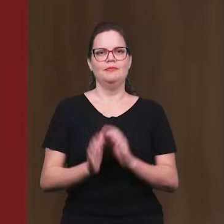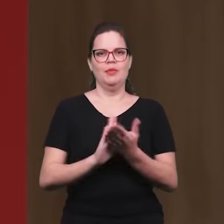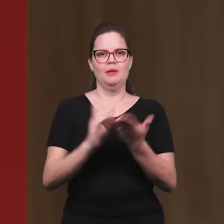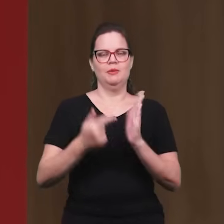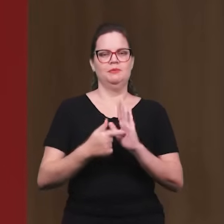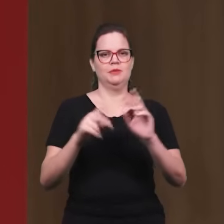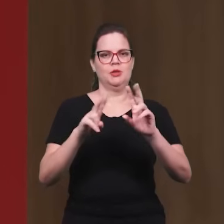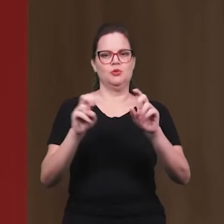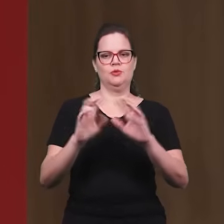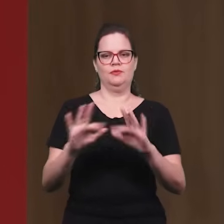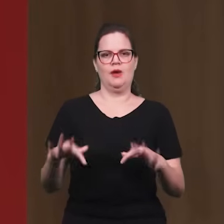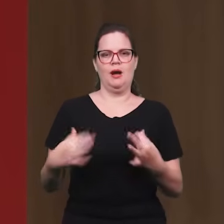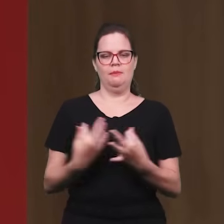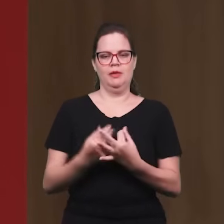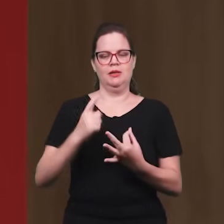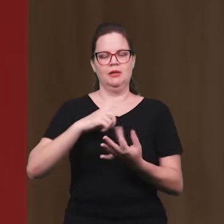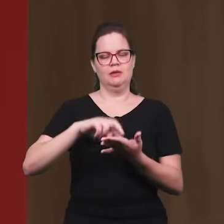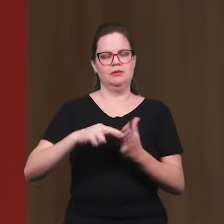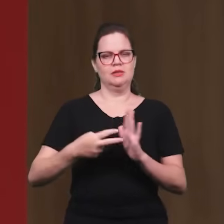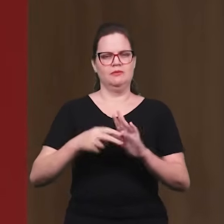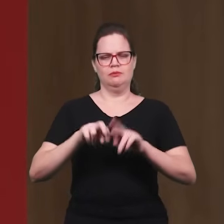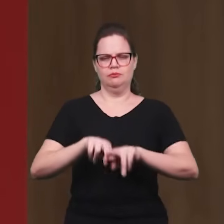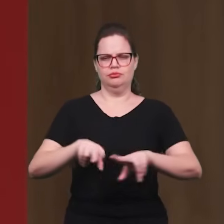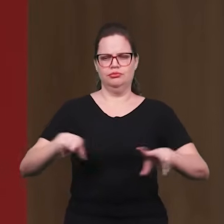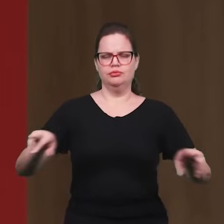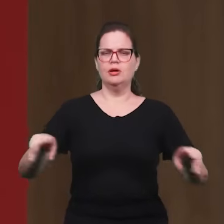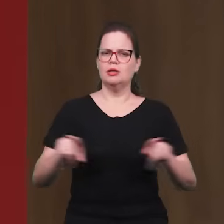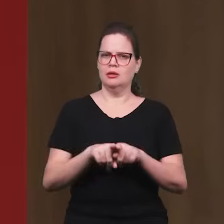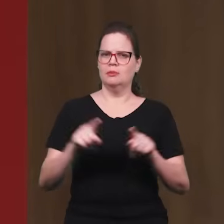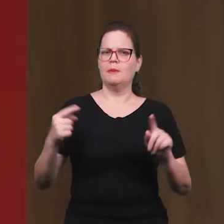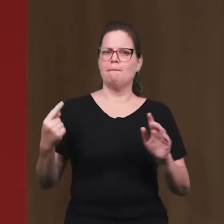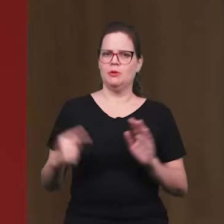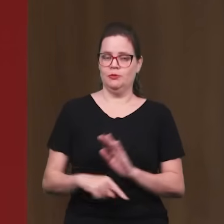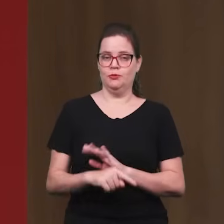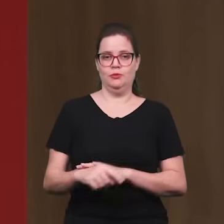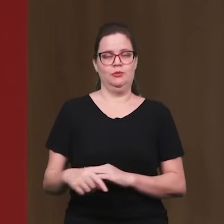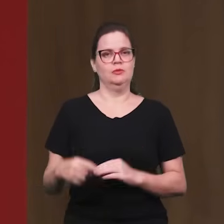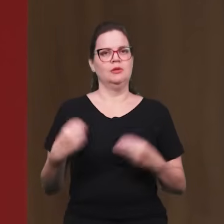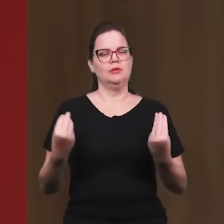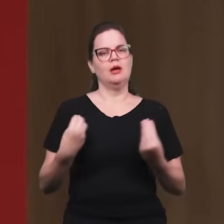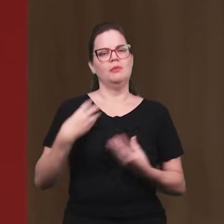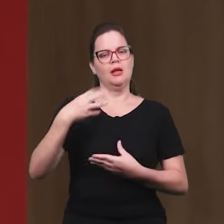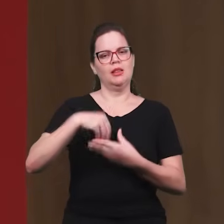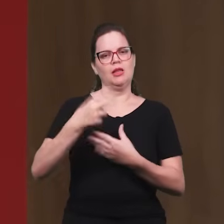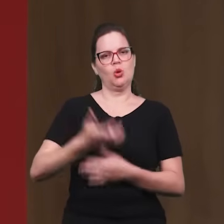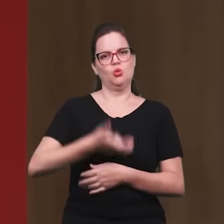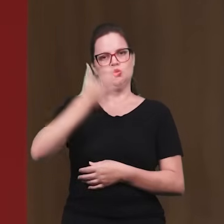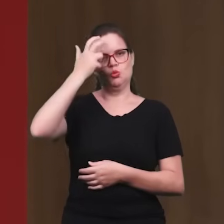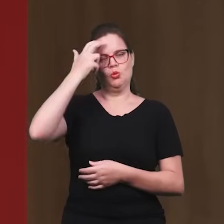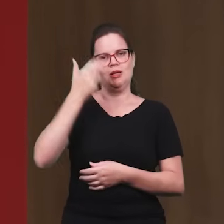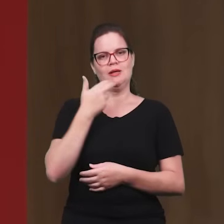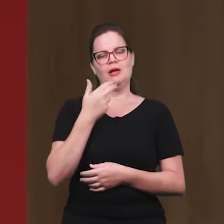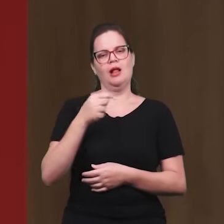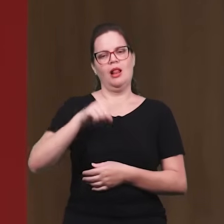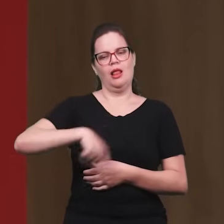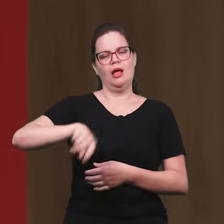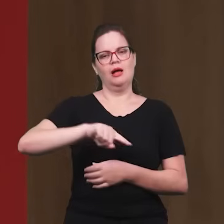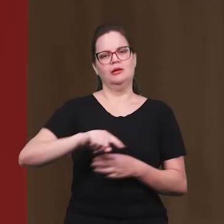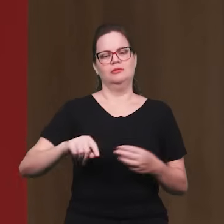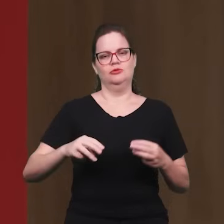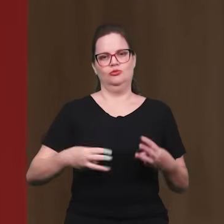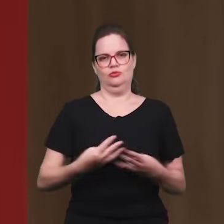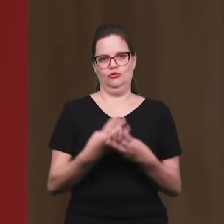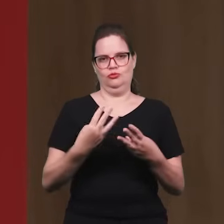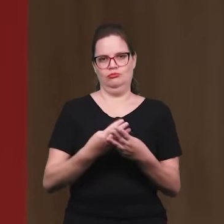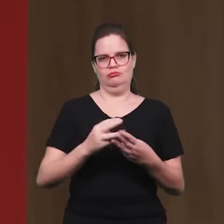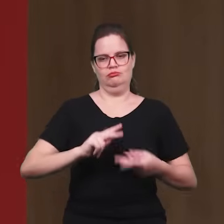de família possui um significado amplo e profundo. Para a cultura hebraica, a família não é vista apenas como